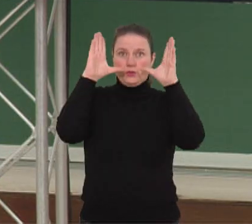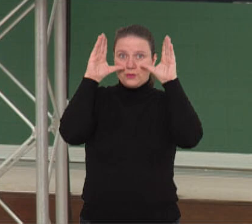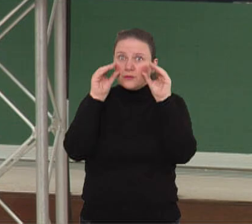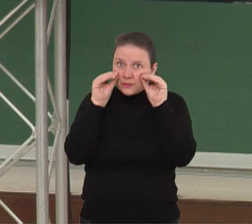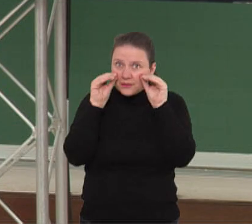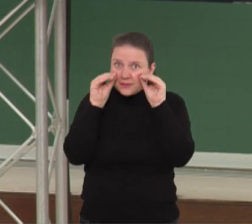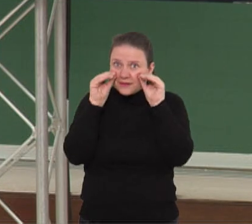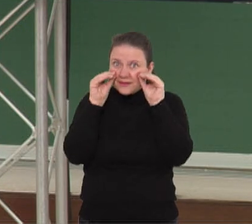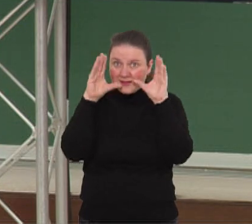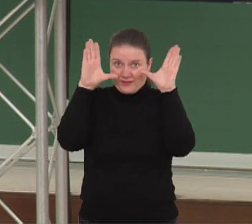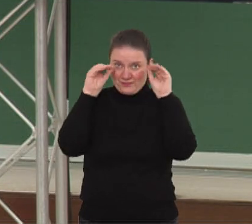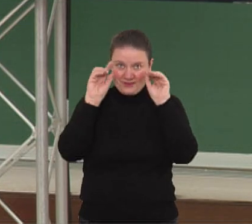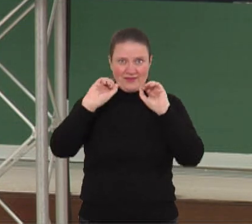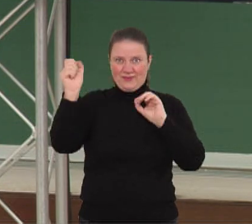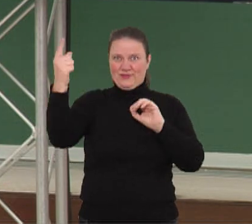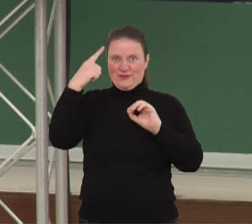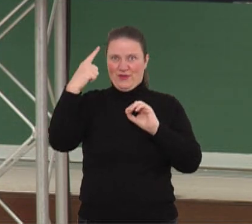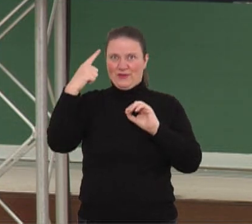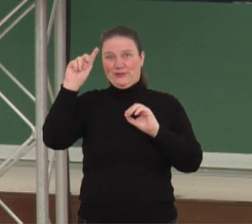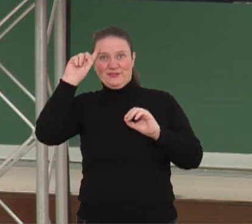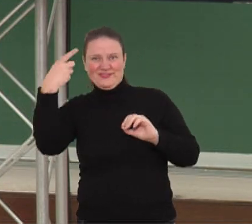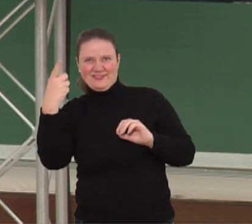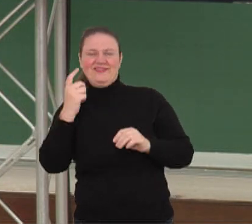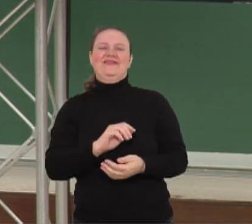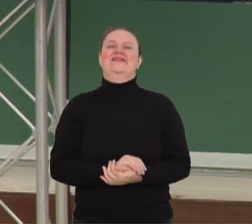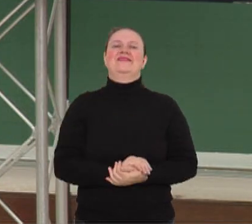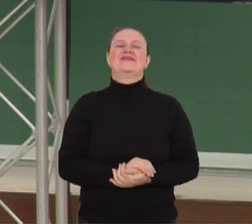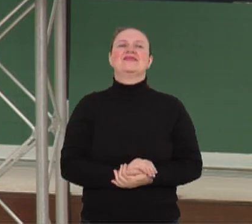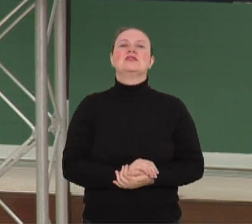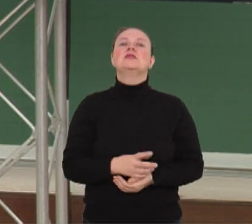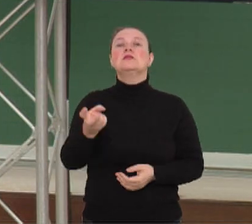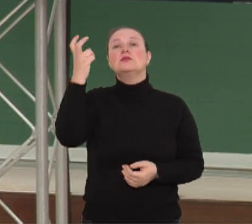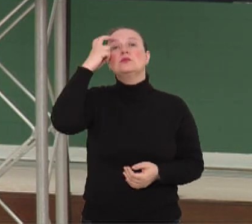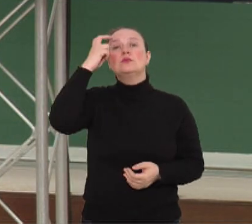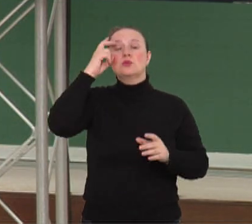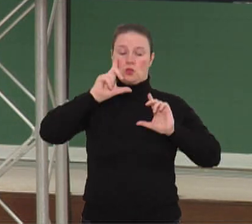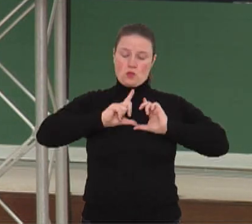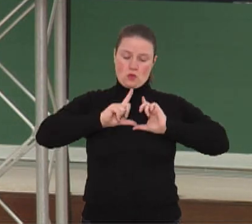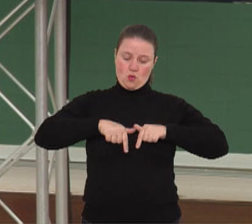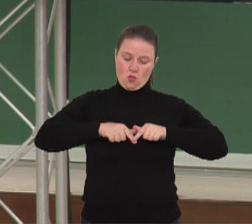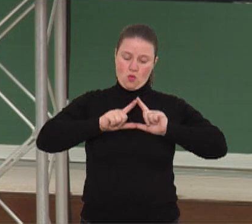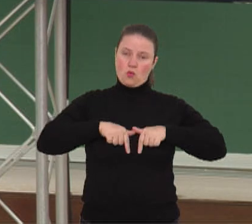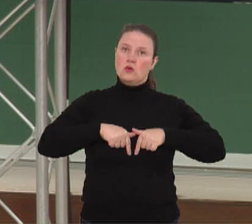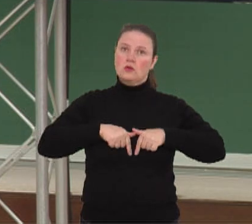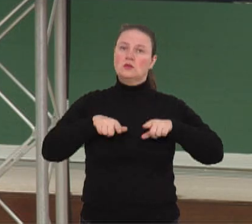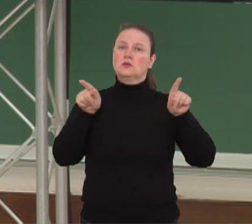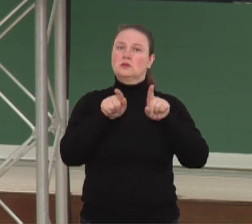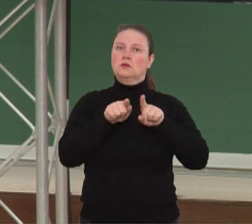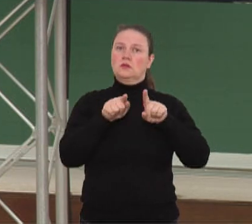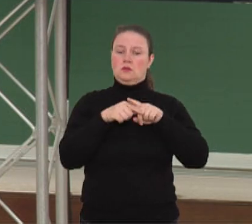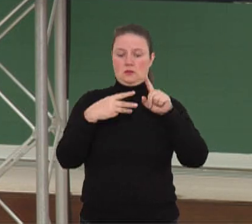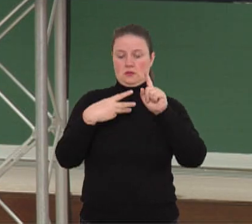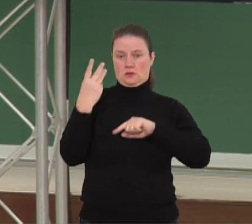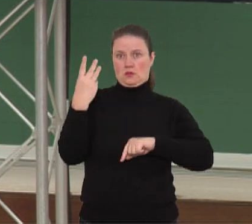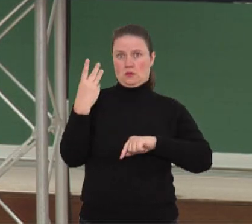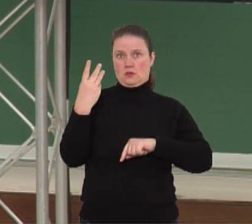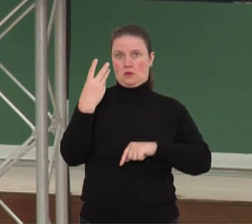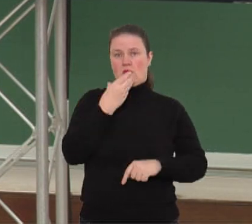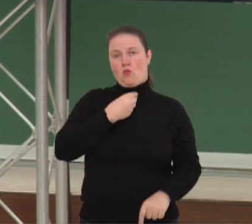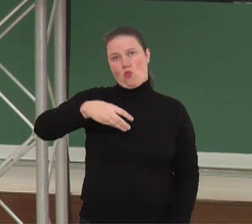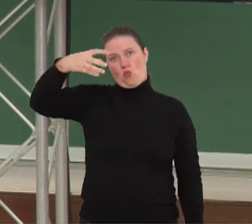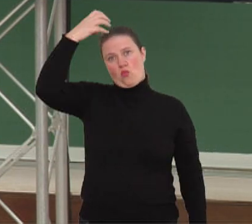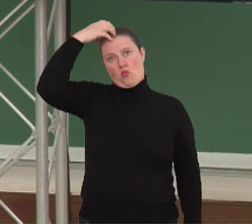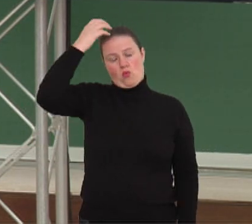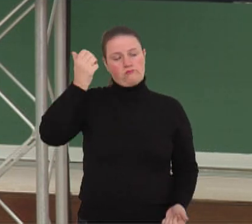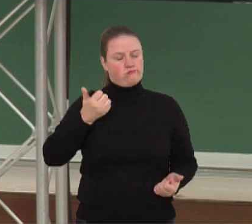Correto? E também na cultura israelense, eles têm aquela questão dos 3 reis magos em direção